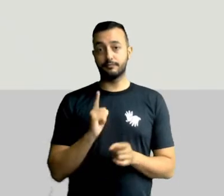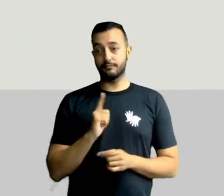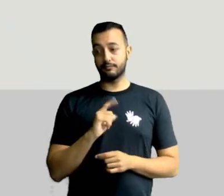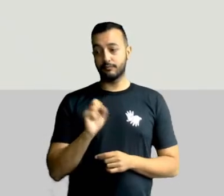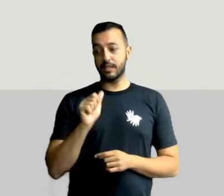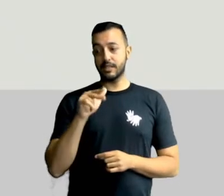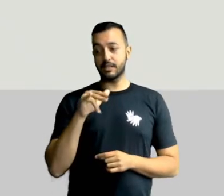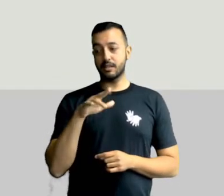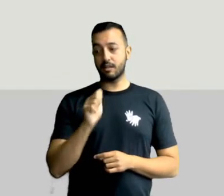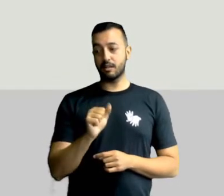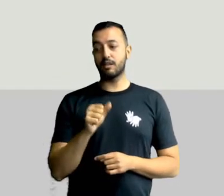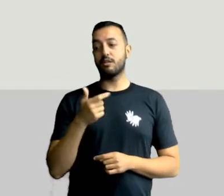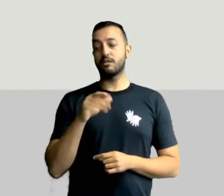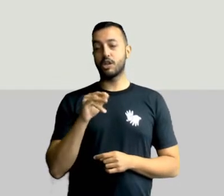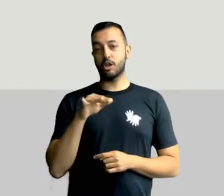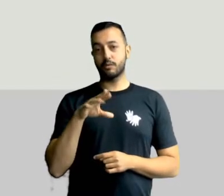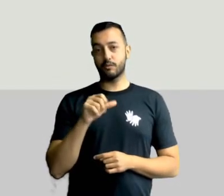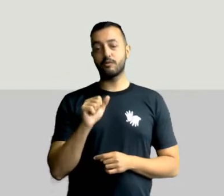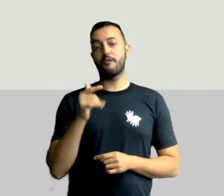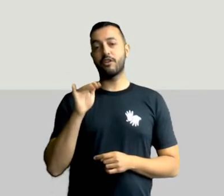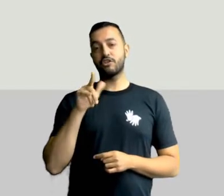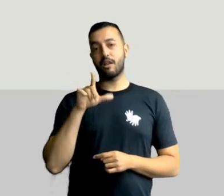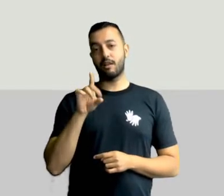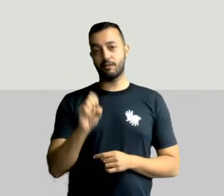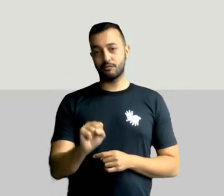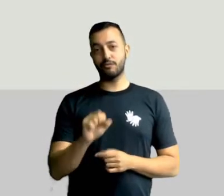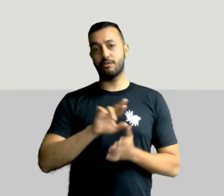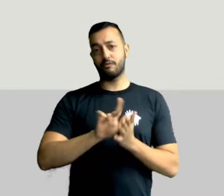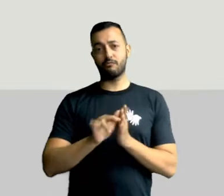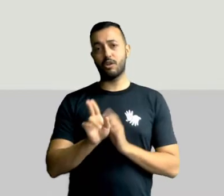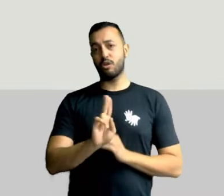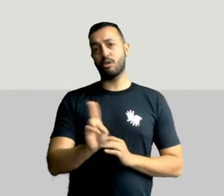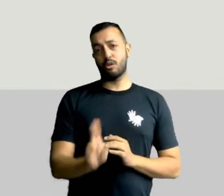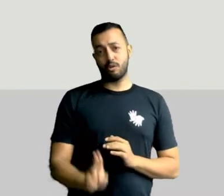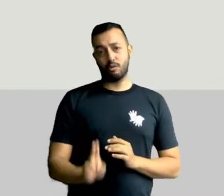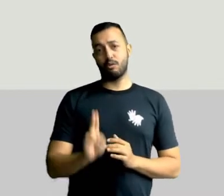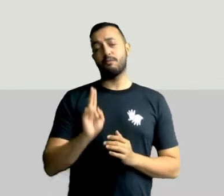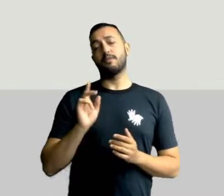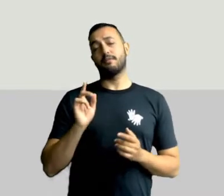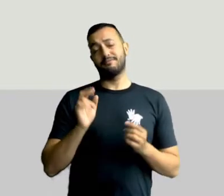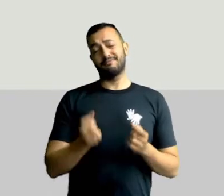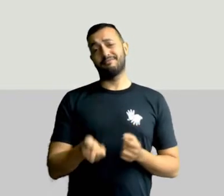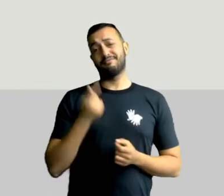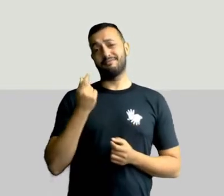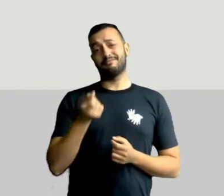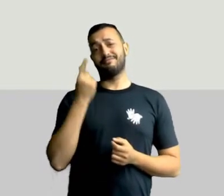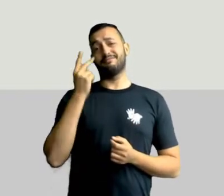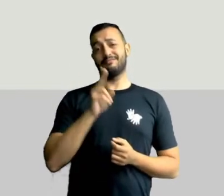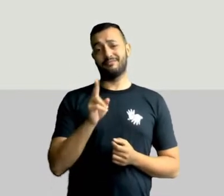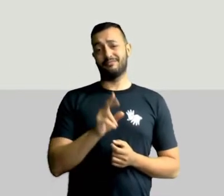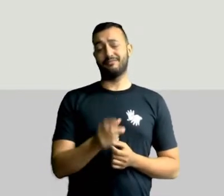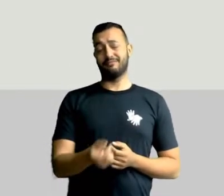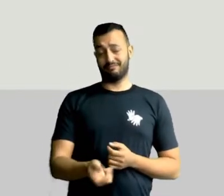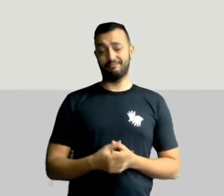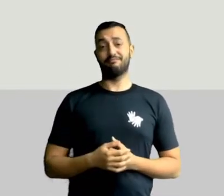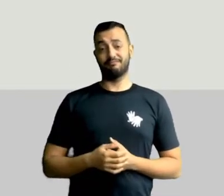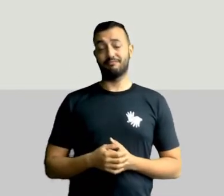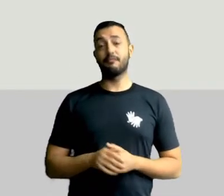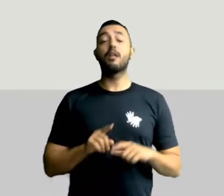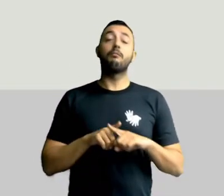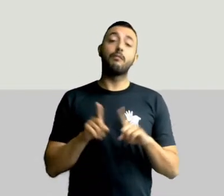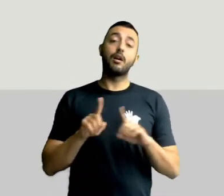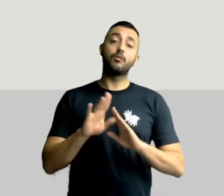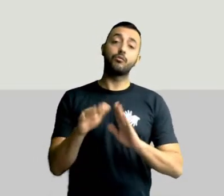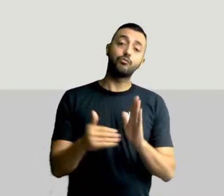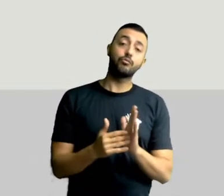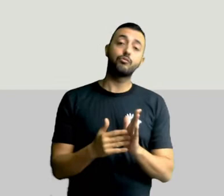temos sarcinas, endósporos, flagelados, os diversos nomes de diferentes e esquisitos para esses tipos de bactérias. Mas